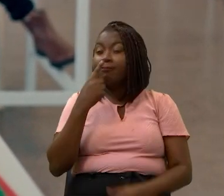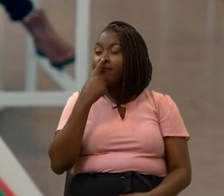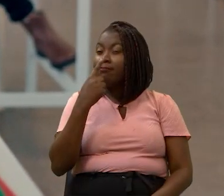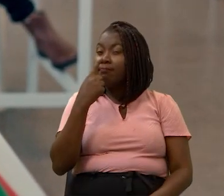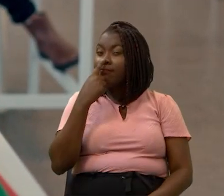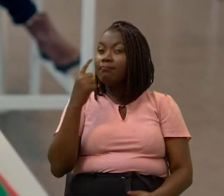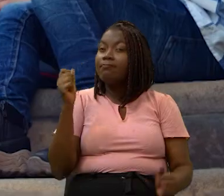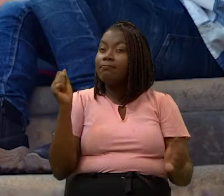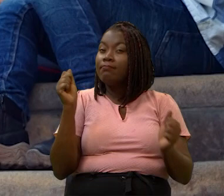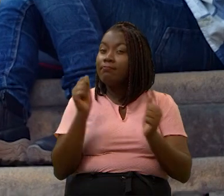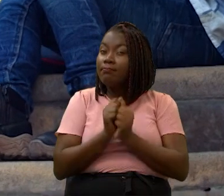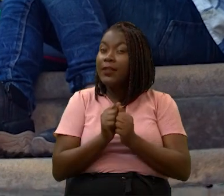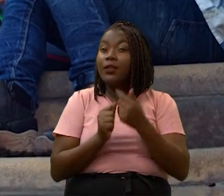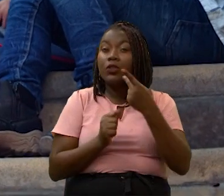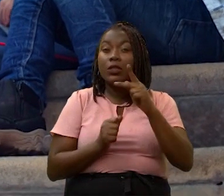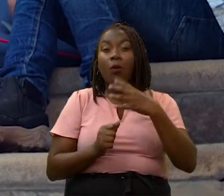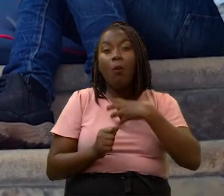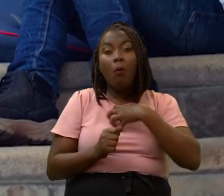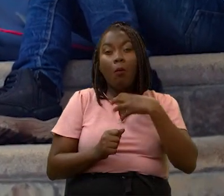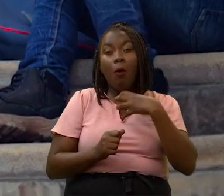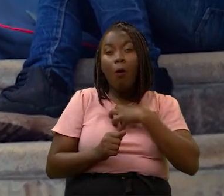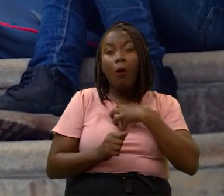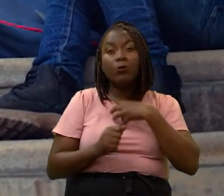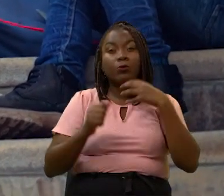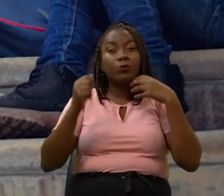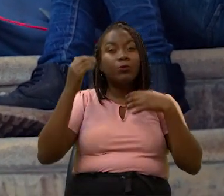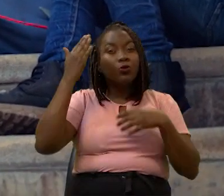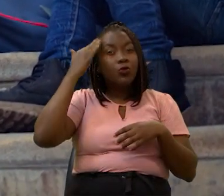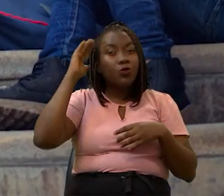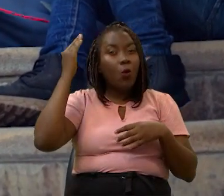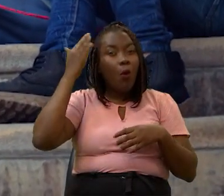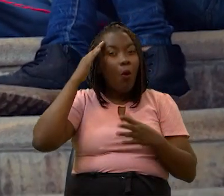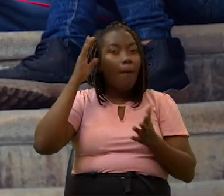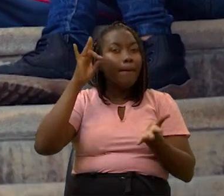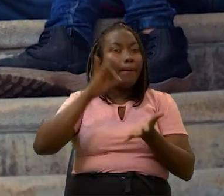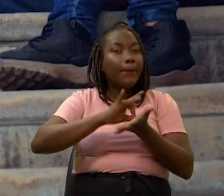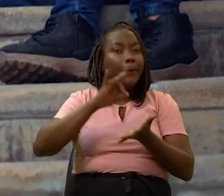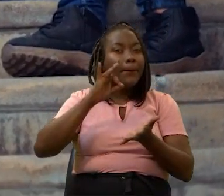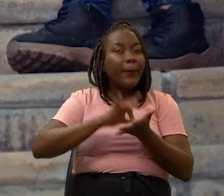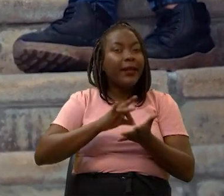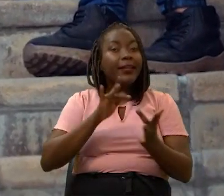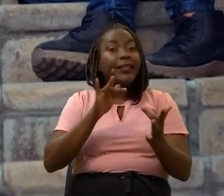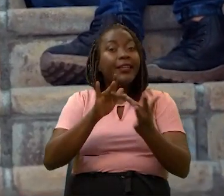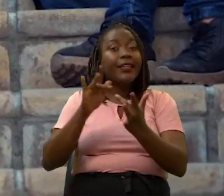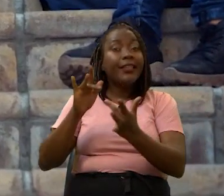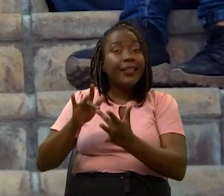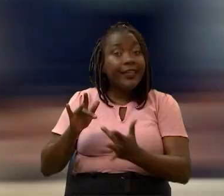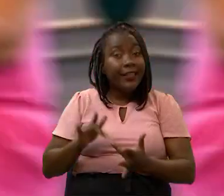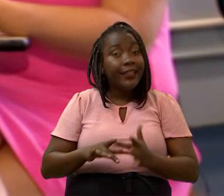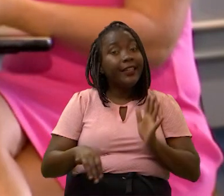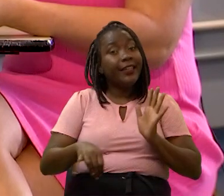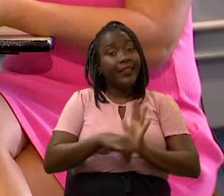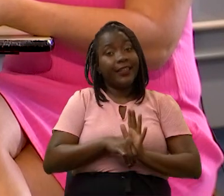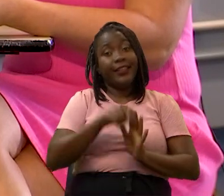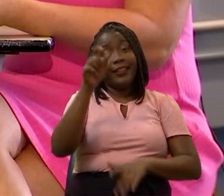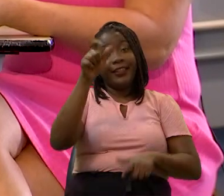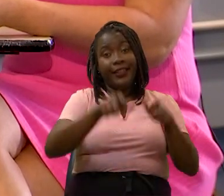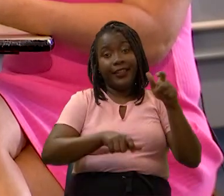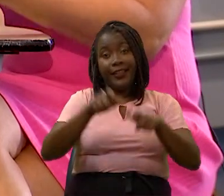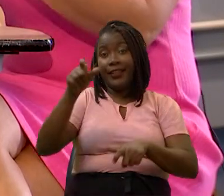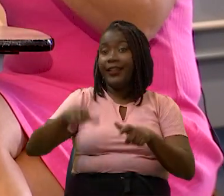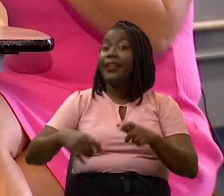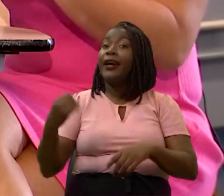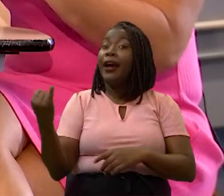tenham uma afinidade com o seu modo de compreender a realidade e de lidar com a formação dos